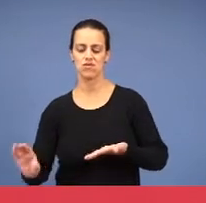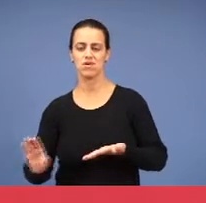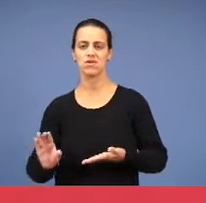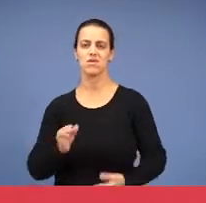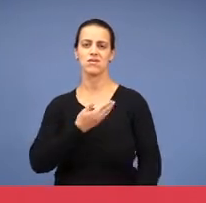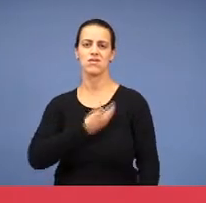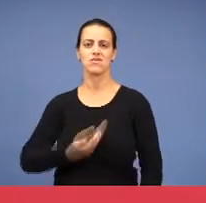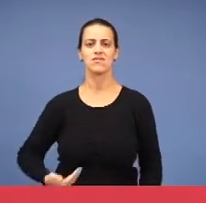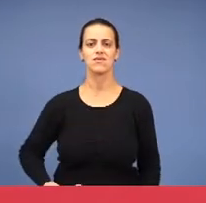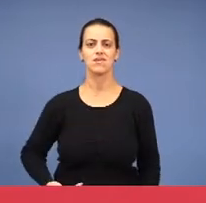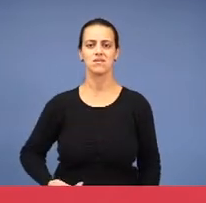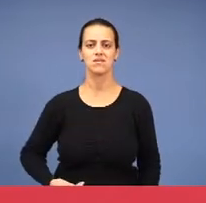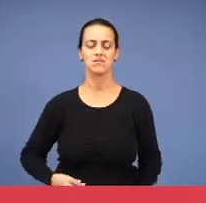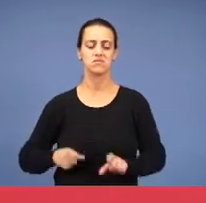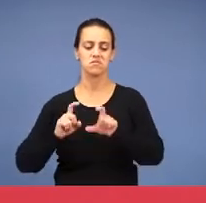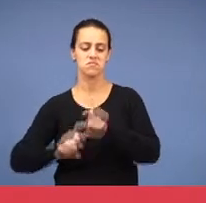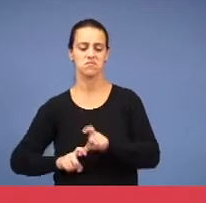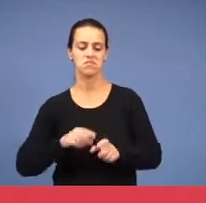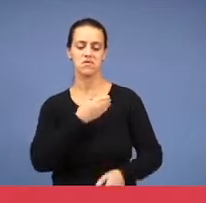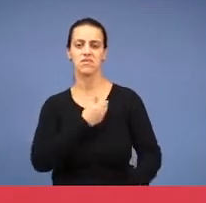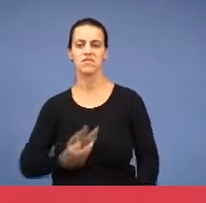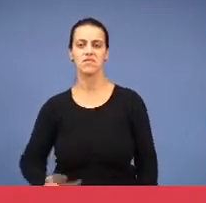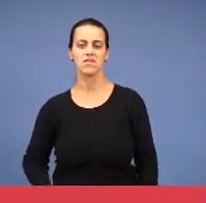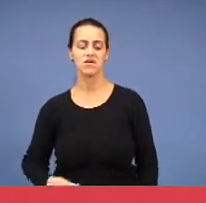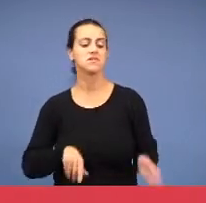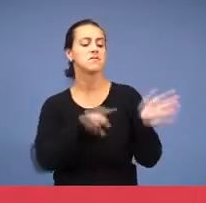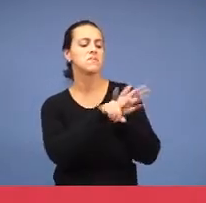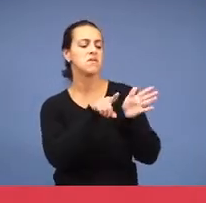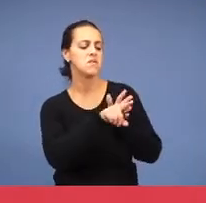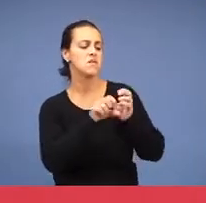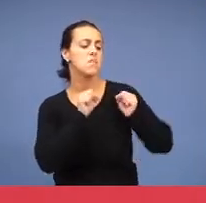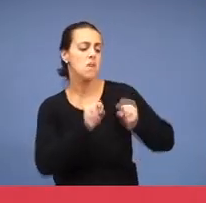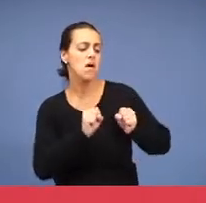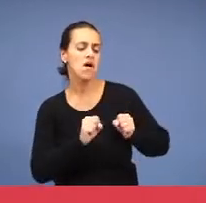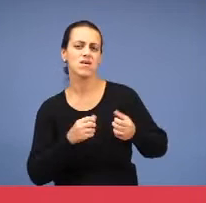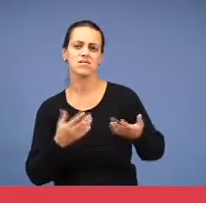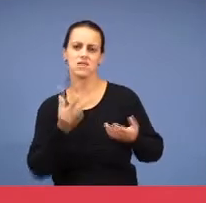subsidiária do governo, perguntando ao governo tudo que ela tem que fazer,